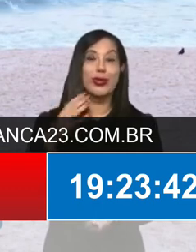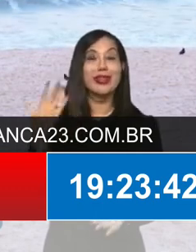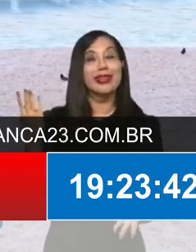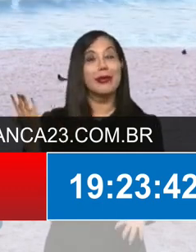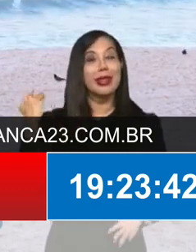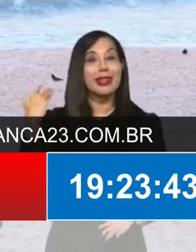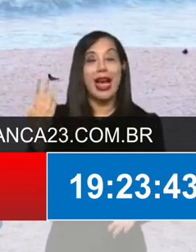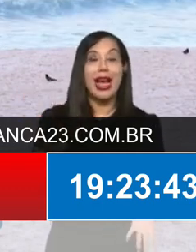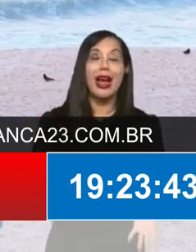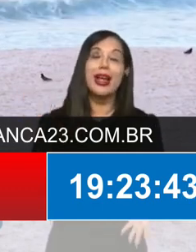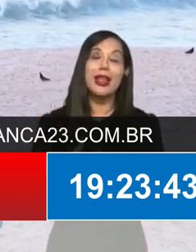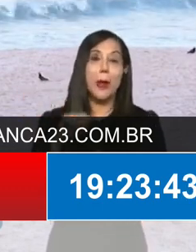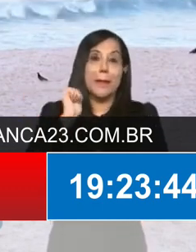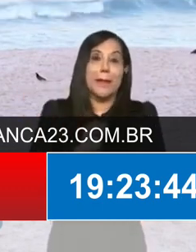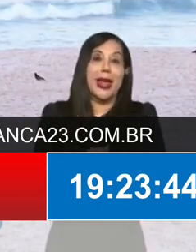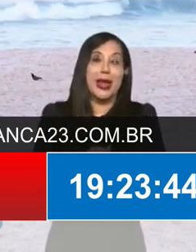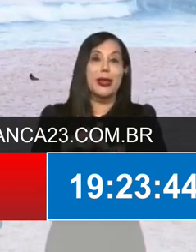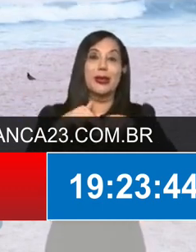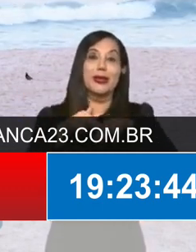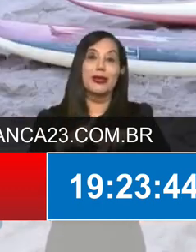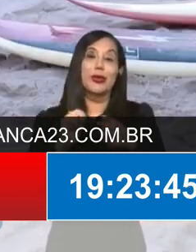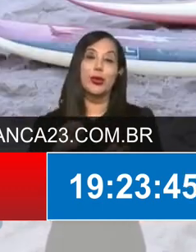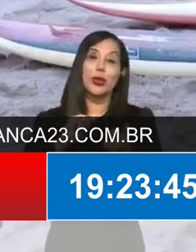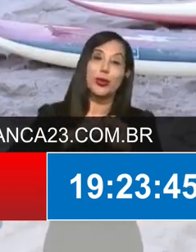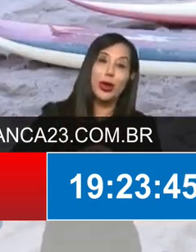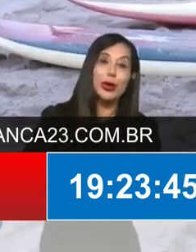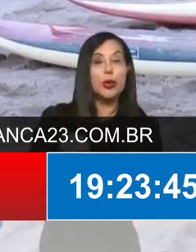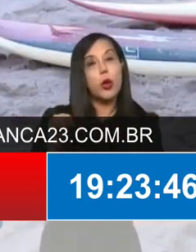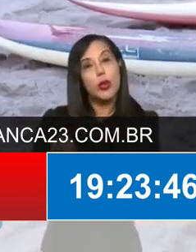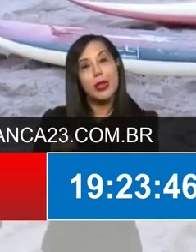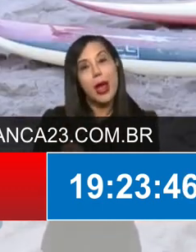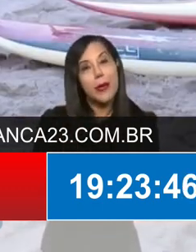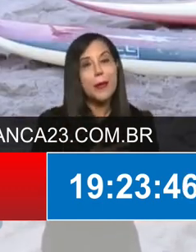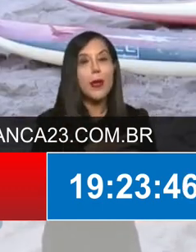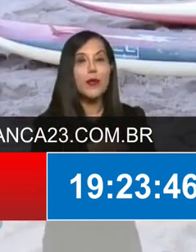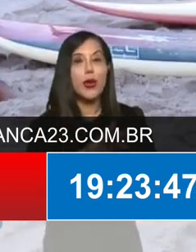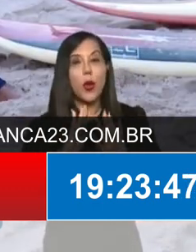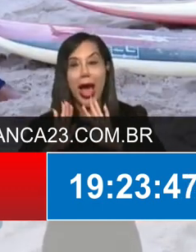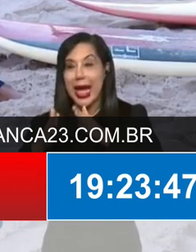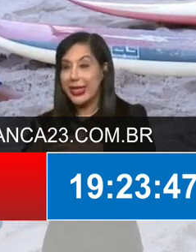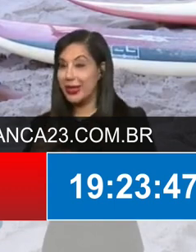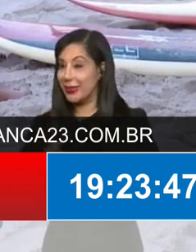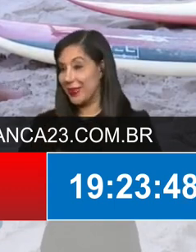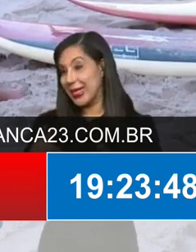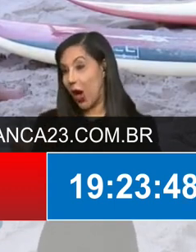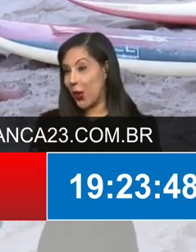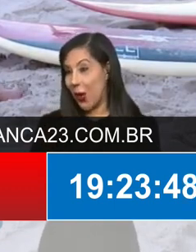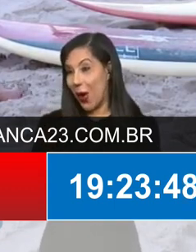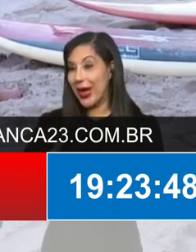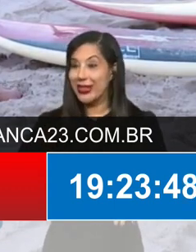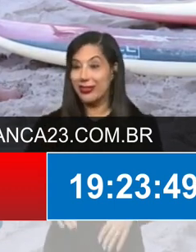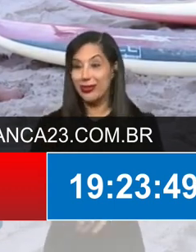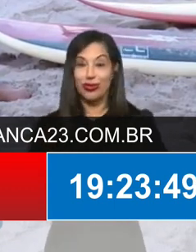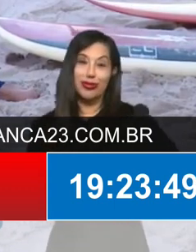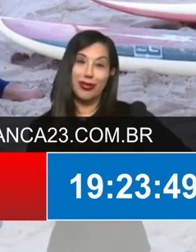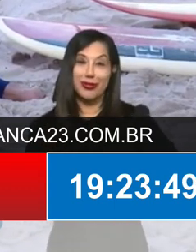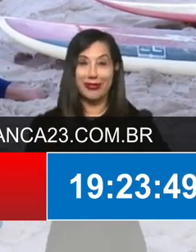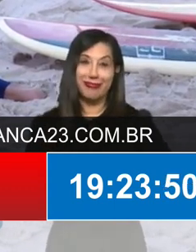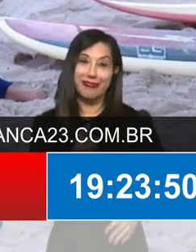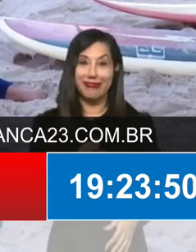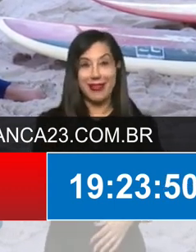que abandonei o esporte para poder dar atenção para ele. Agora que ele está um pouquinho maior, né, está com 10 meses,